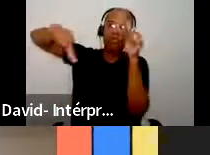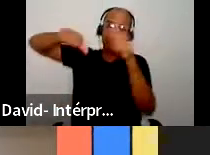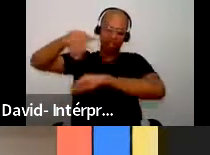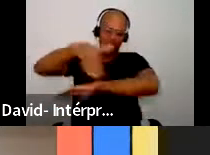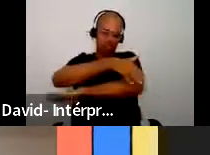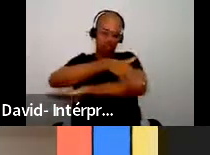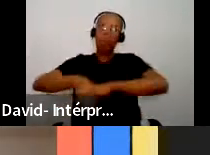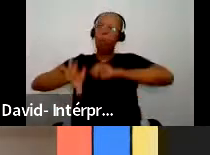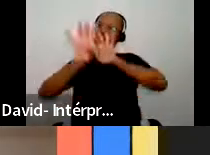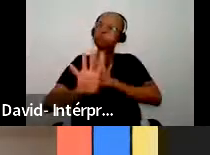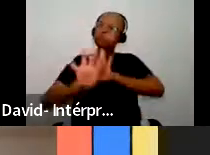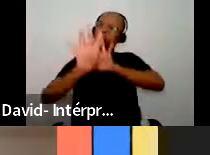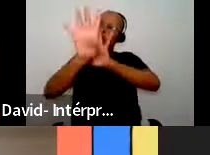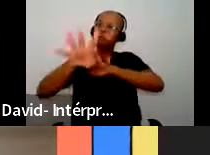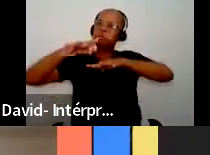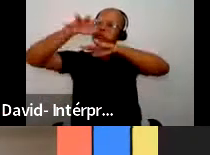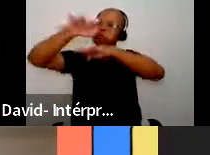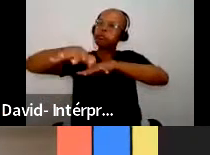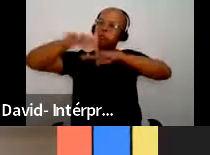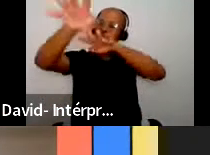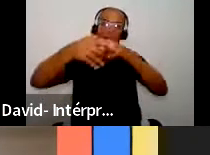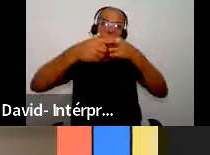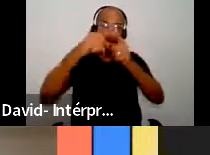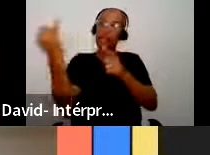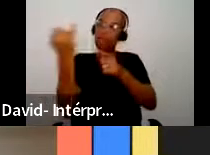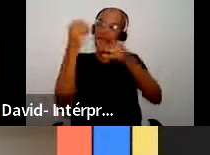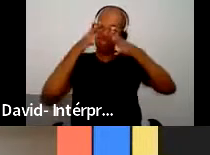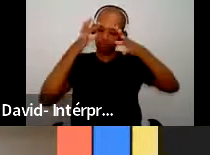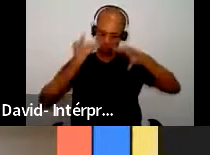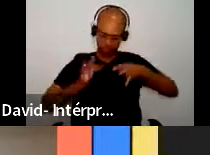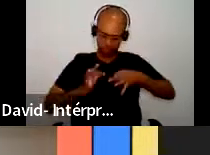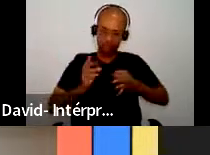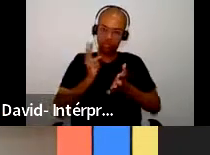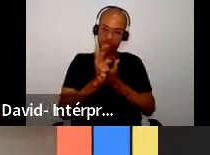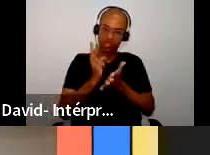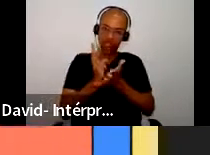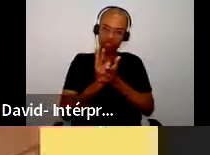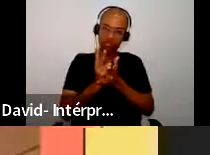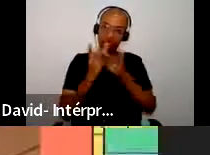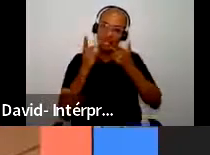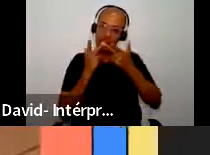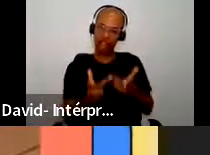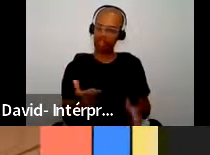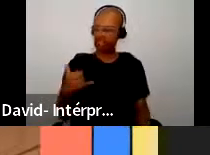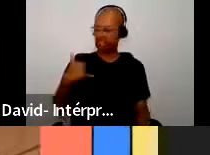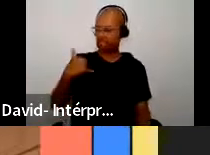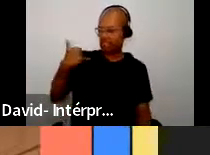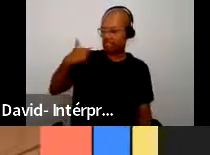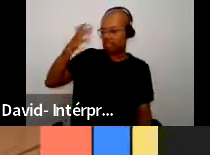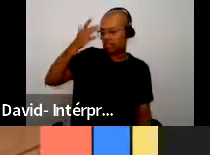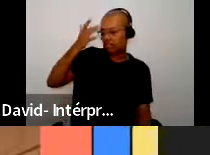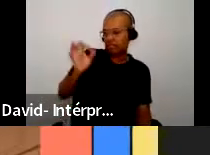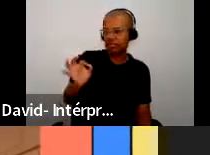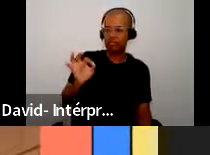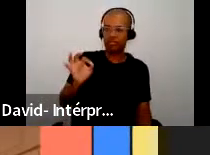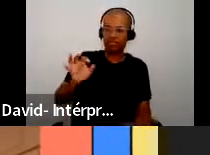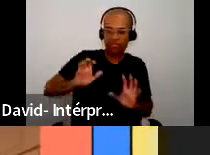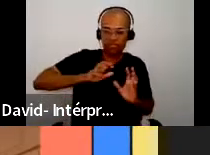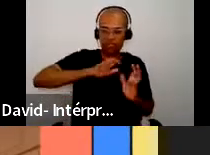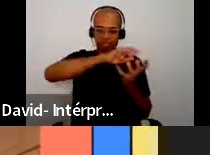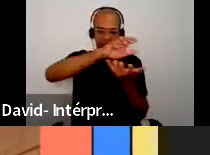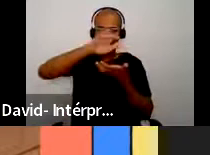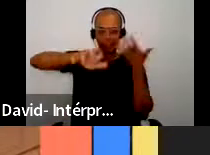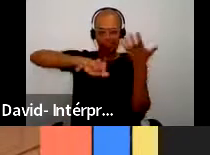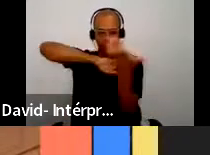Mas é importante que nos ouçam sem interromper para dizer: você é muito nova para saber. O mundo tá em caos, eu também